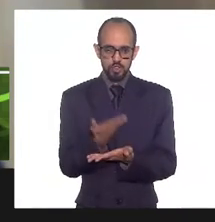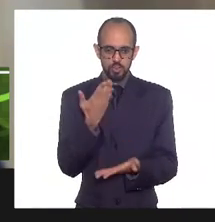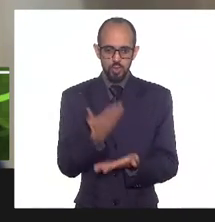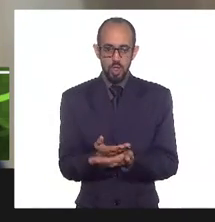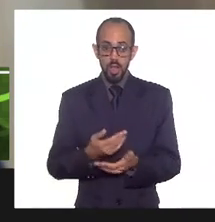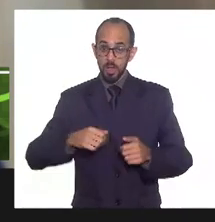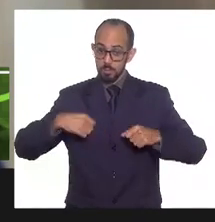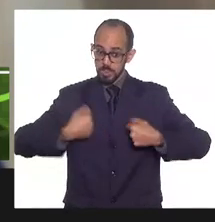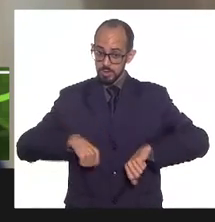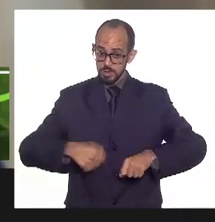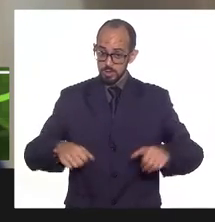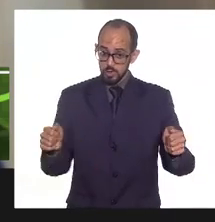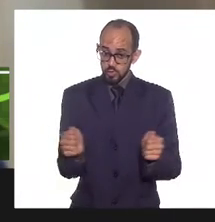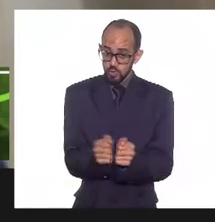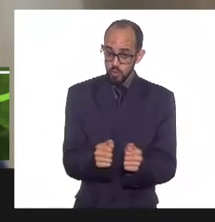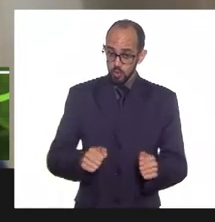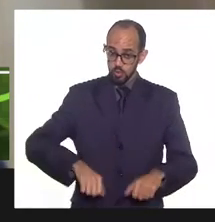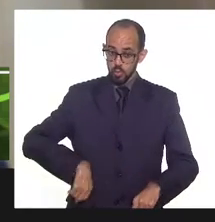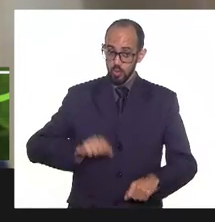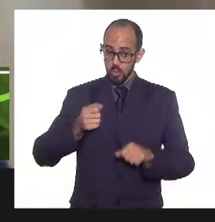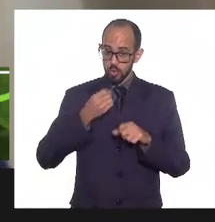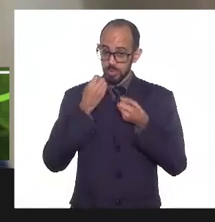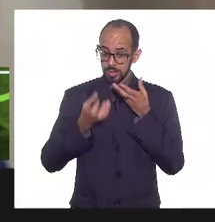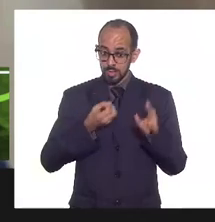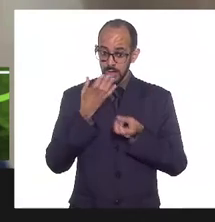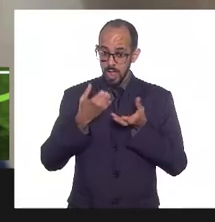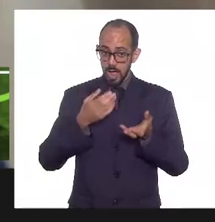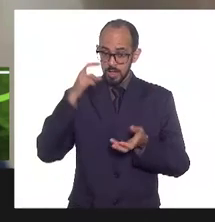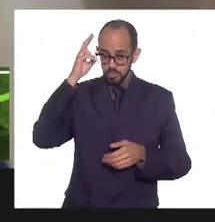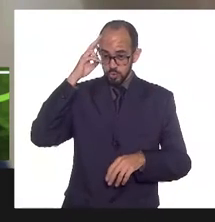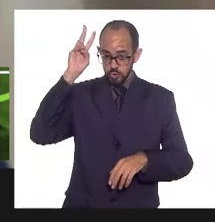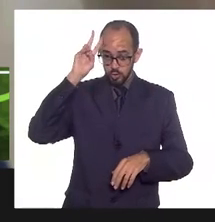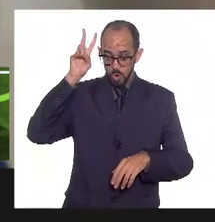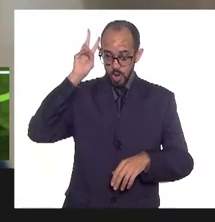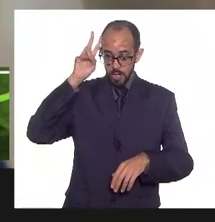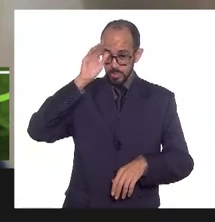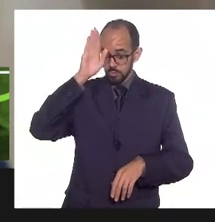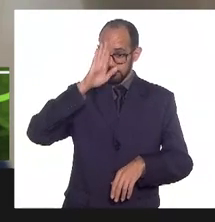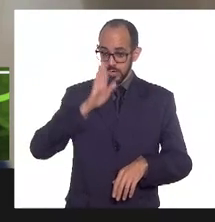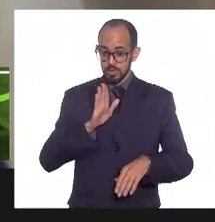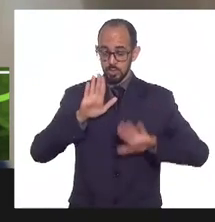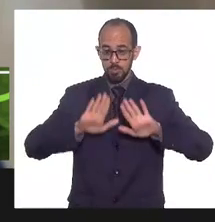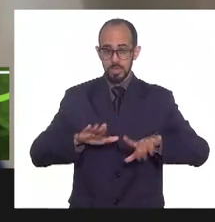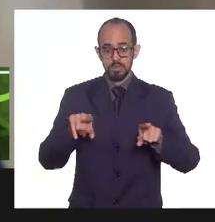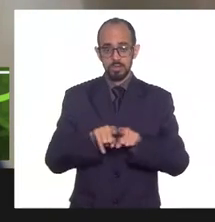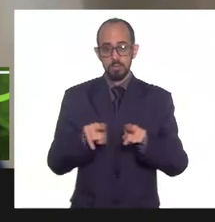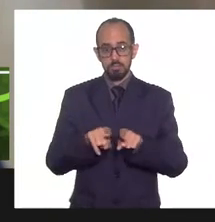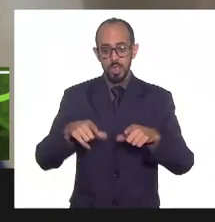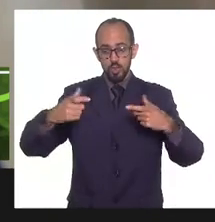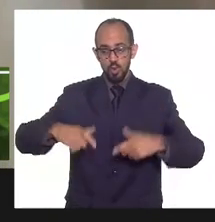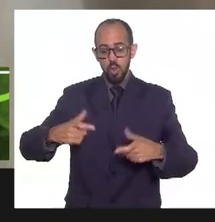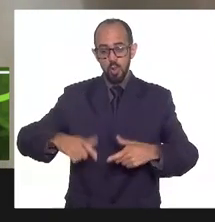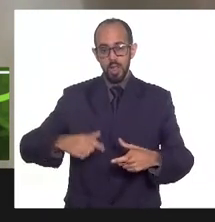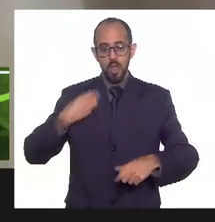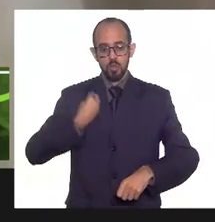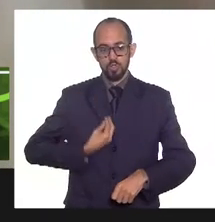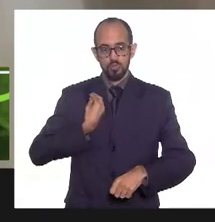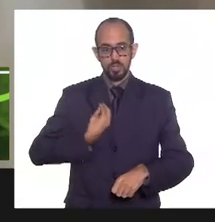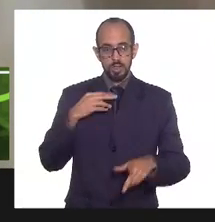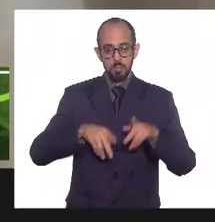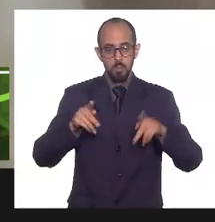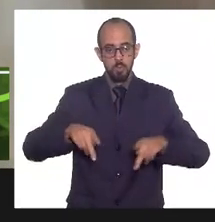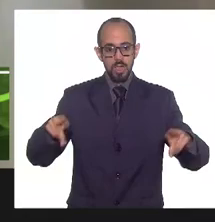contar não só a história do Brasil mas a história do lugar onde aquela pessoa está vivendo através de repente até